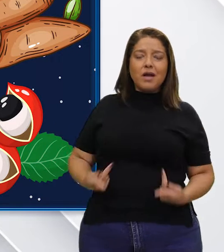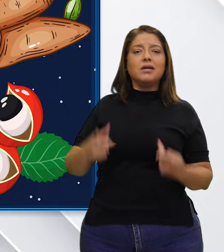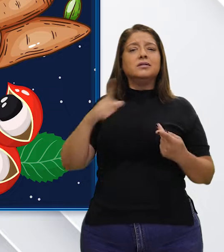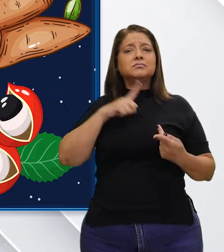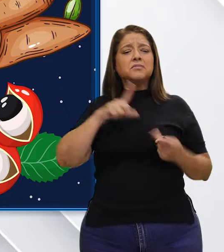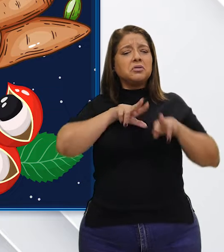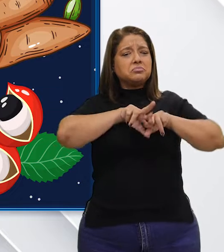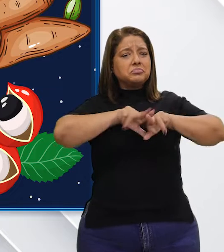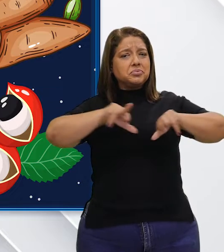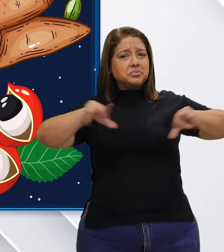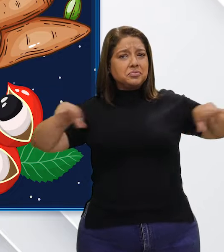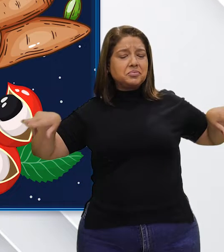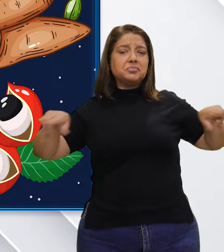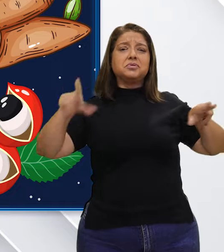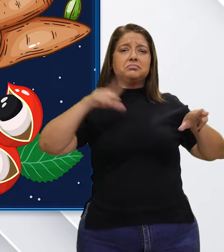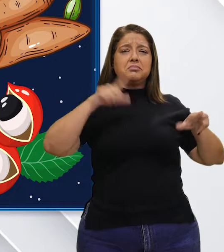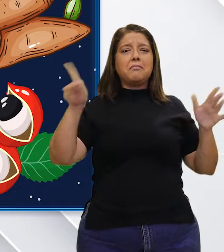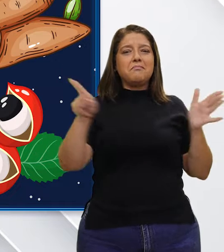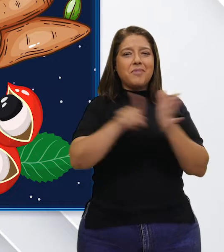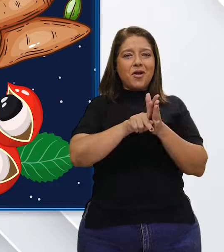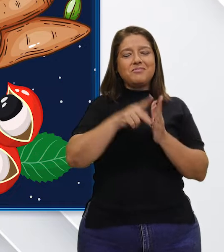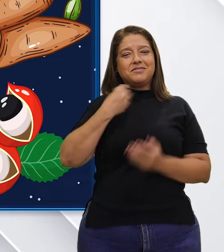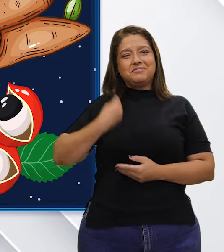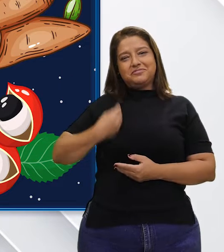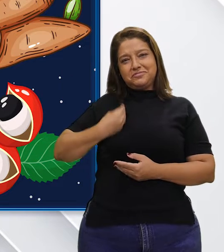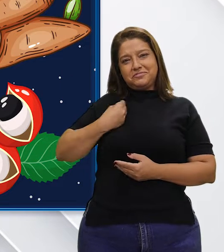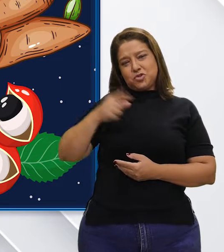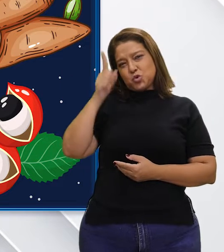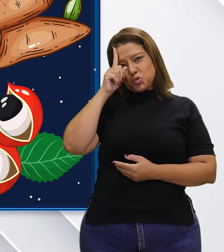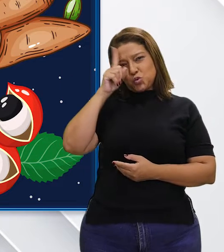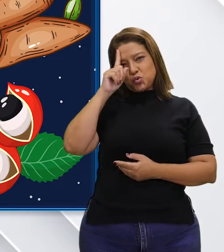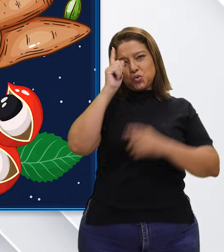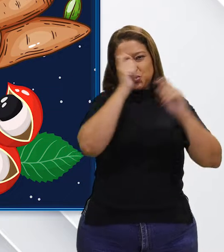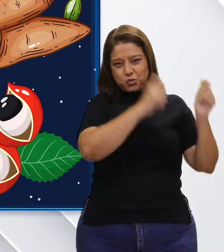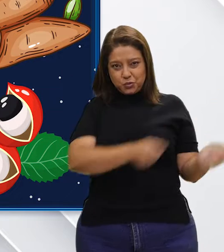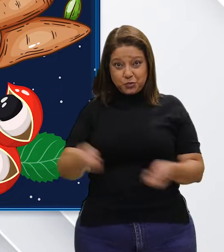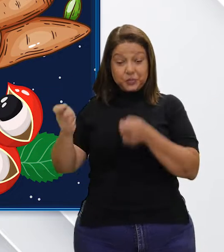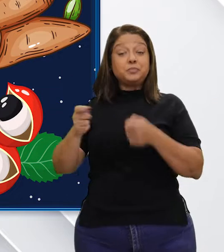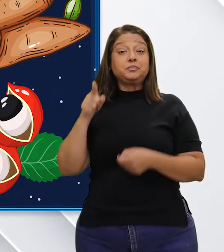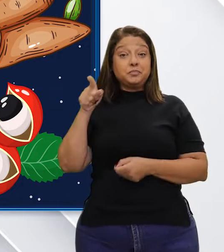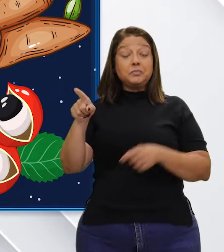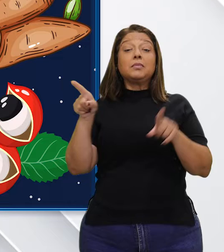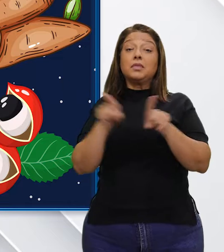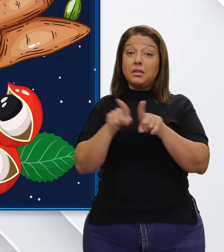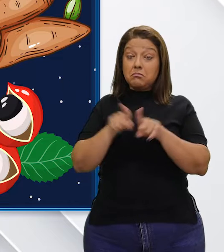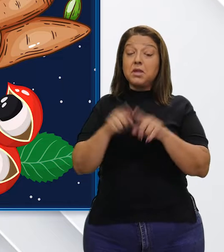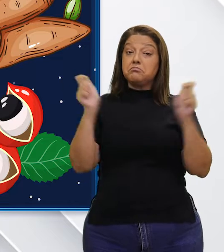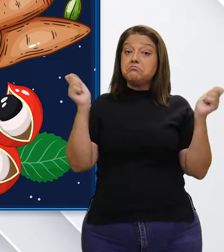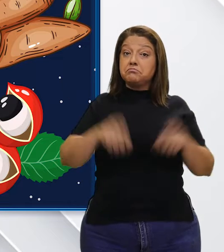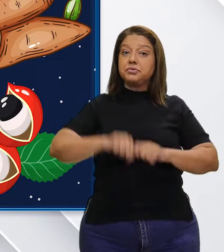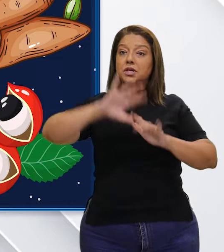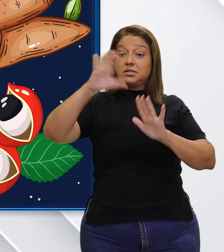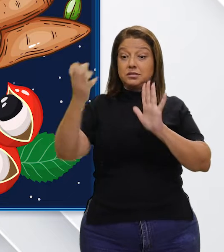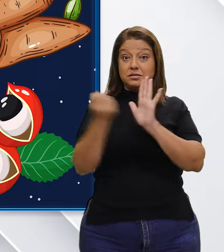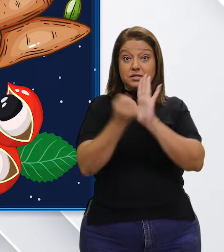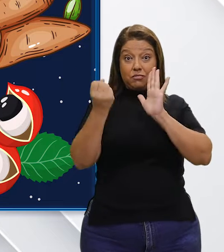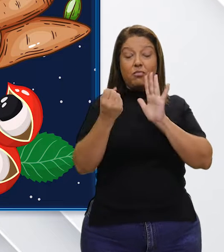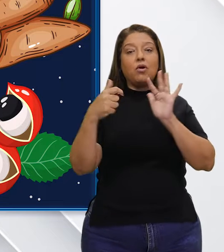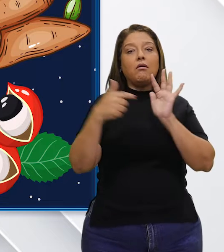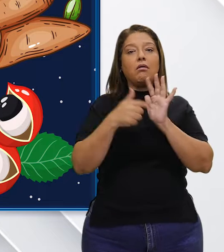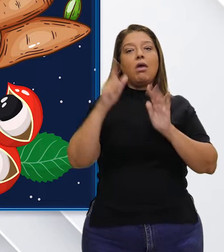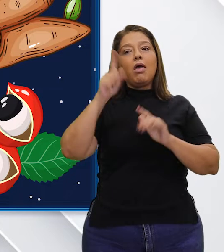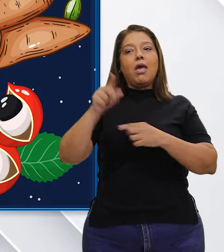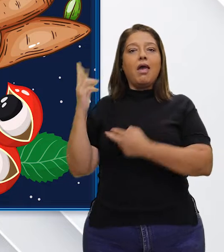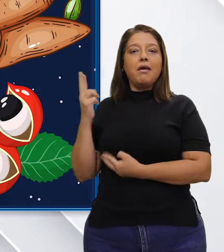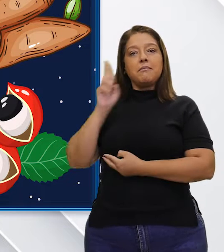entre outros aspectos da vida cotidiana. Elas podem também ter um caráter simbólico,